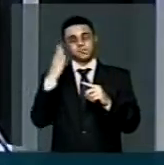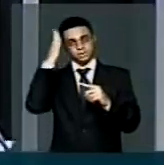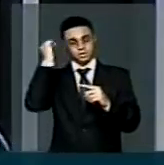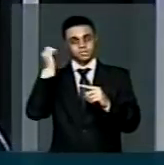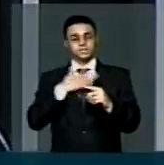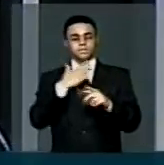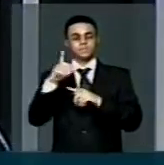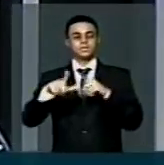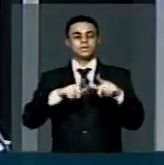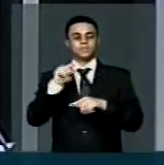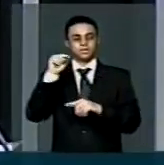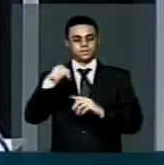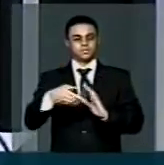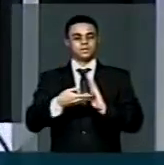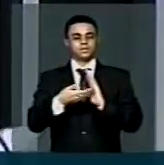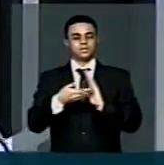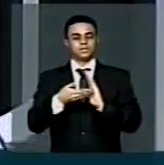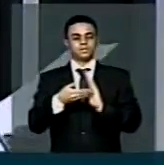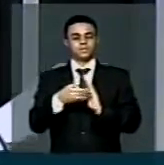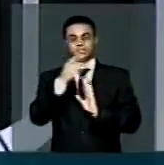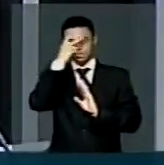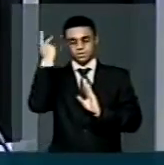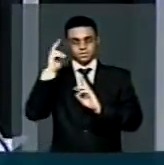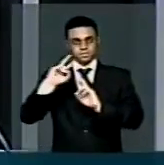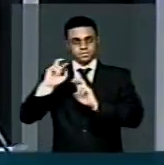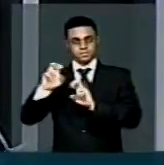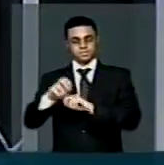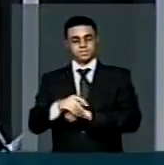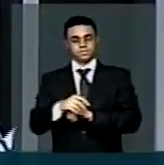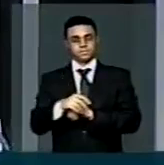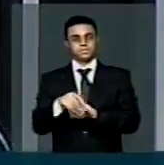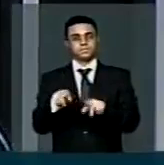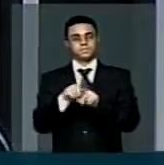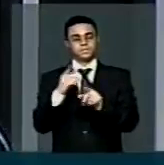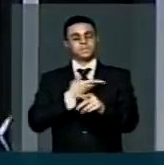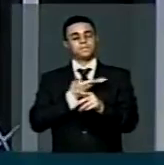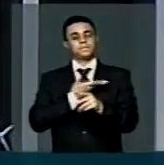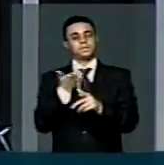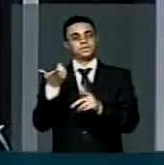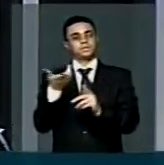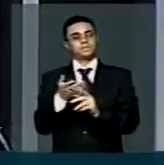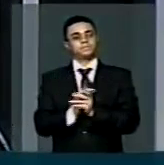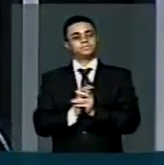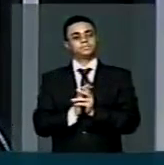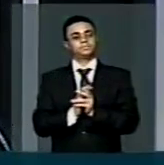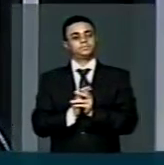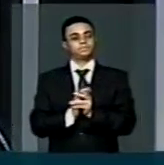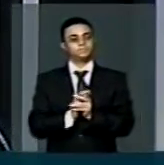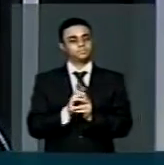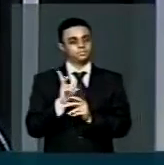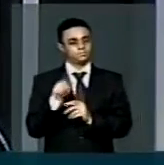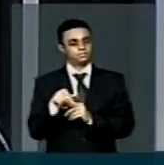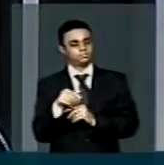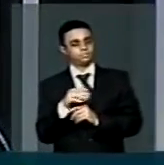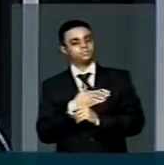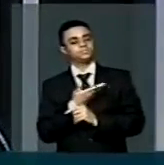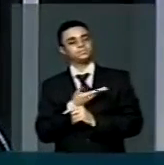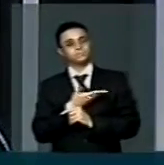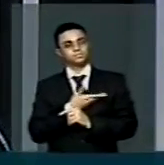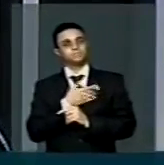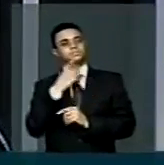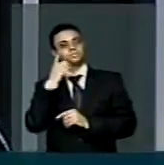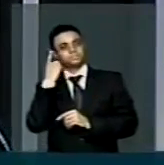aqui nessa casa tem sido reconhecido pelos companheiros que realmente são